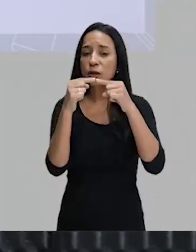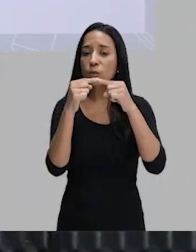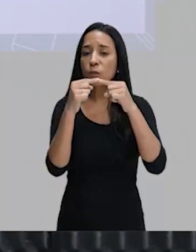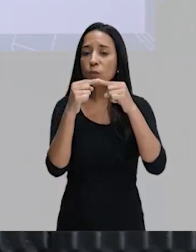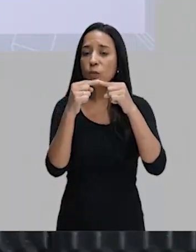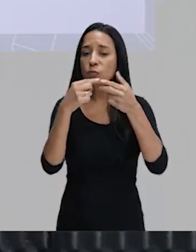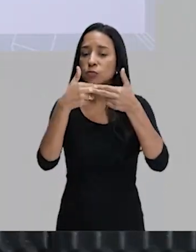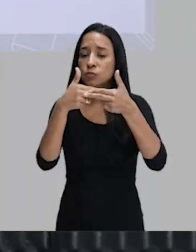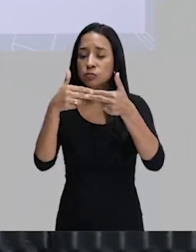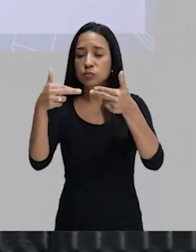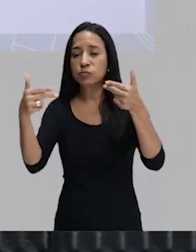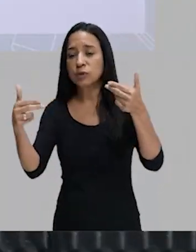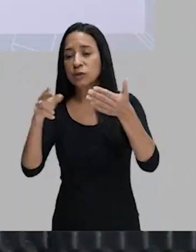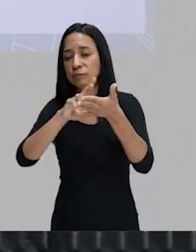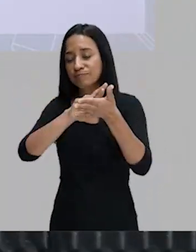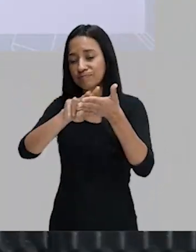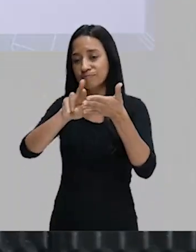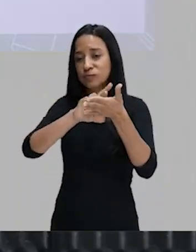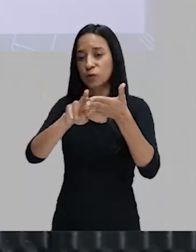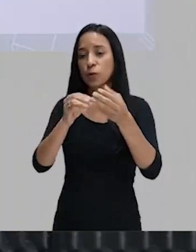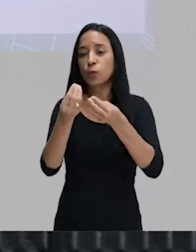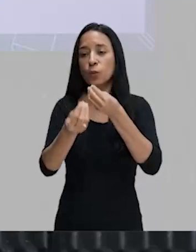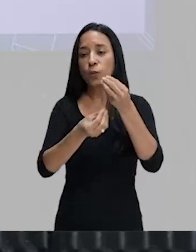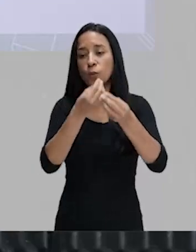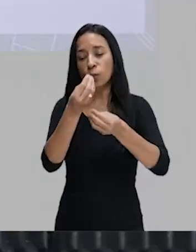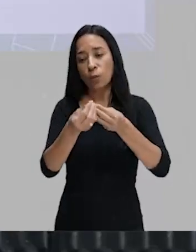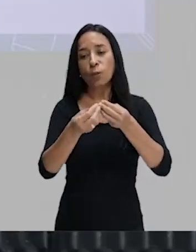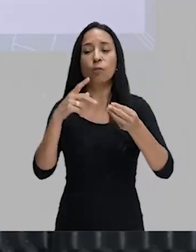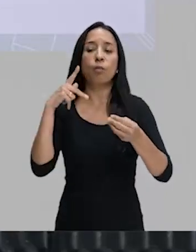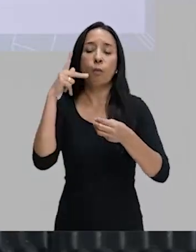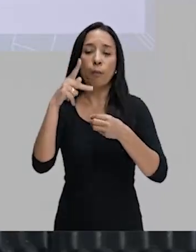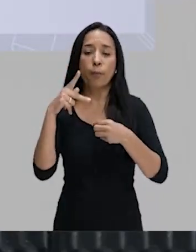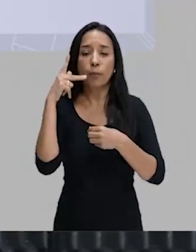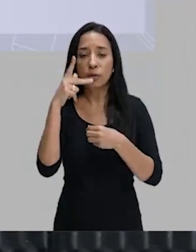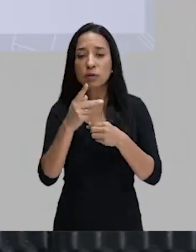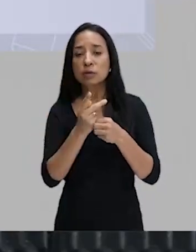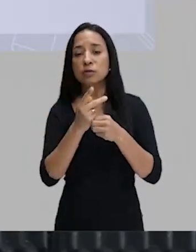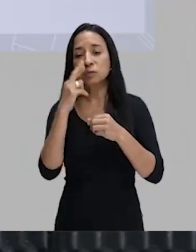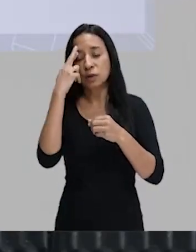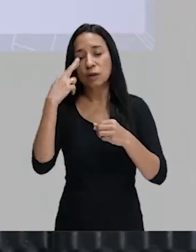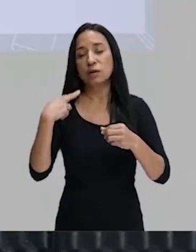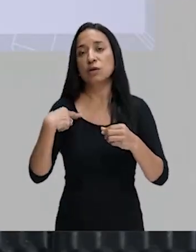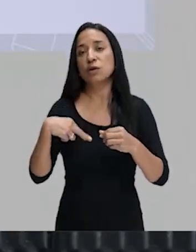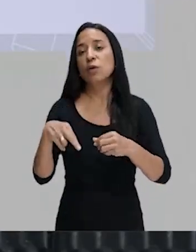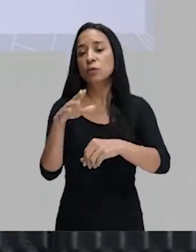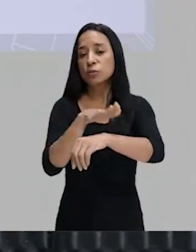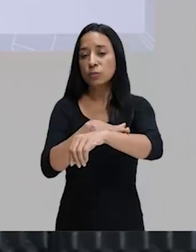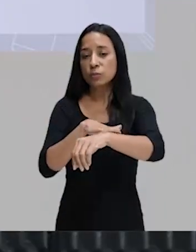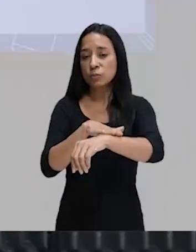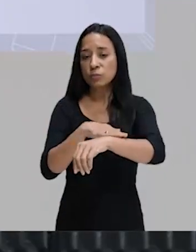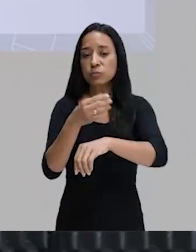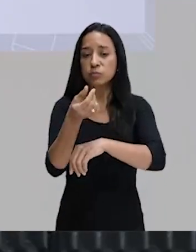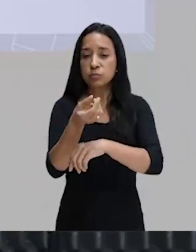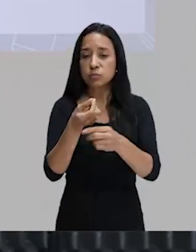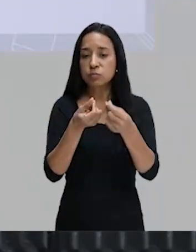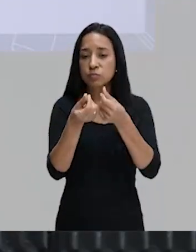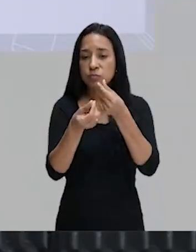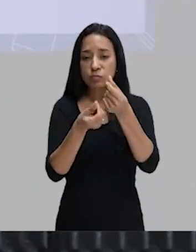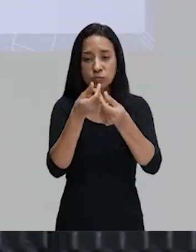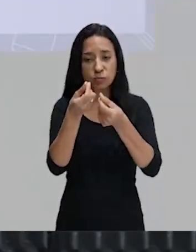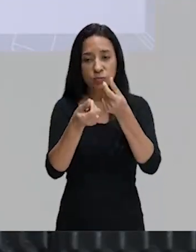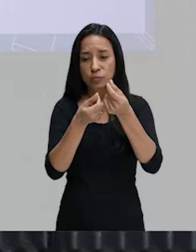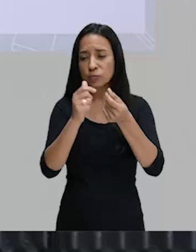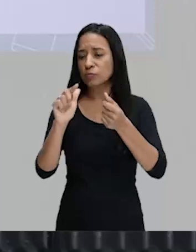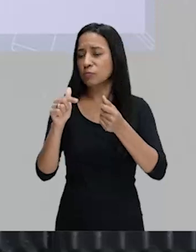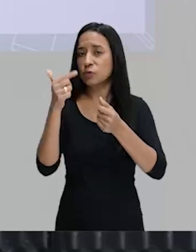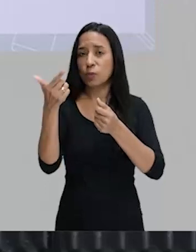série de fatores, tais como fatores políticos, religiosos, econômicos,